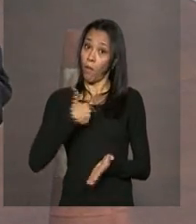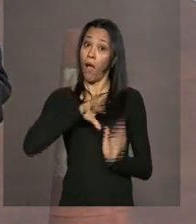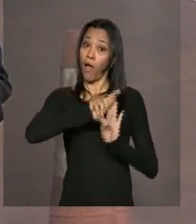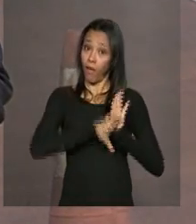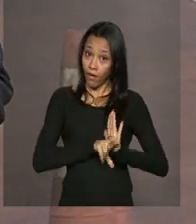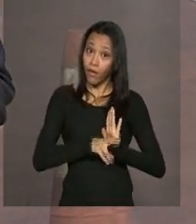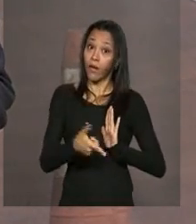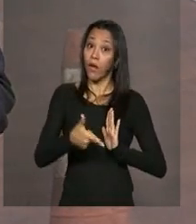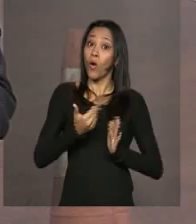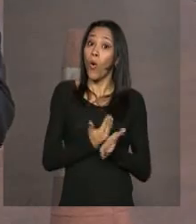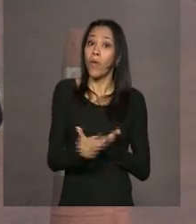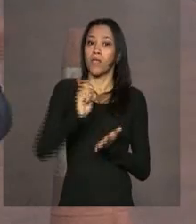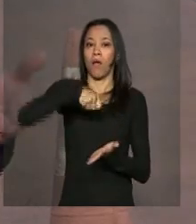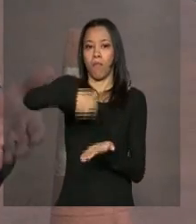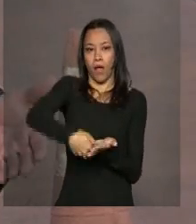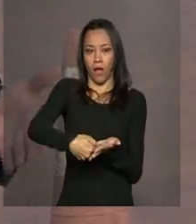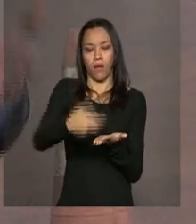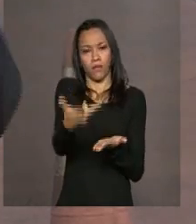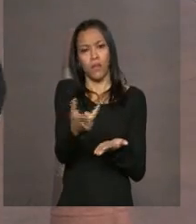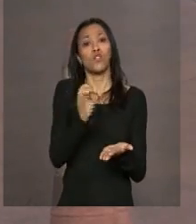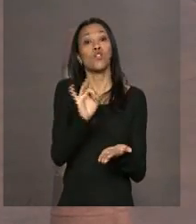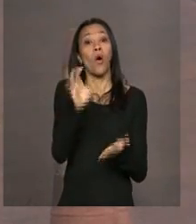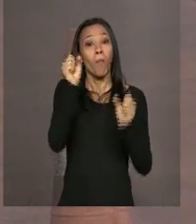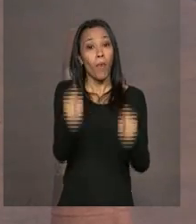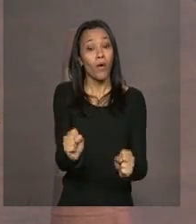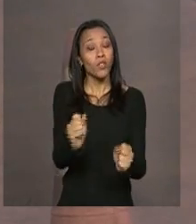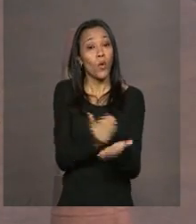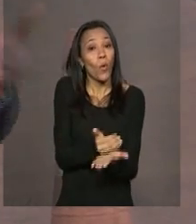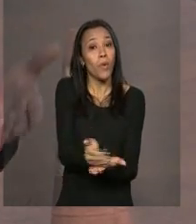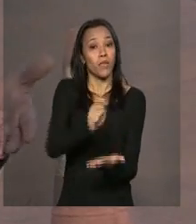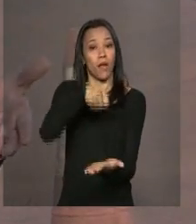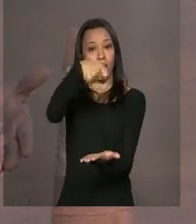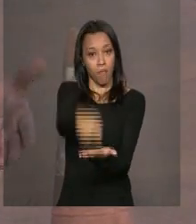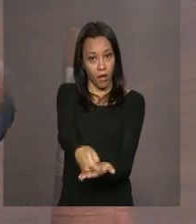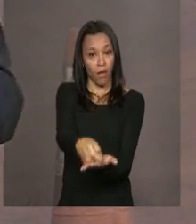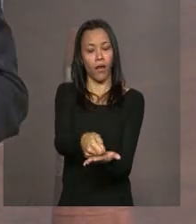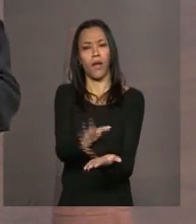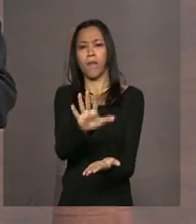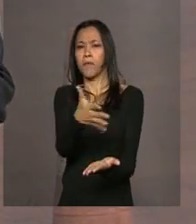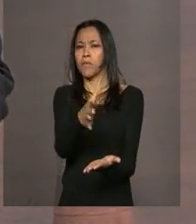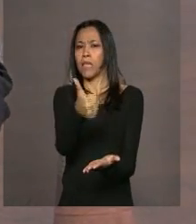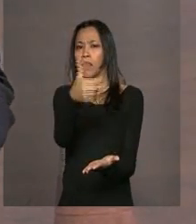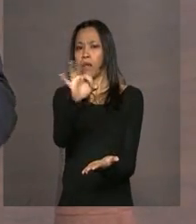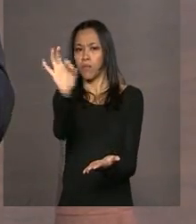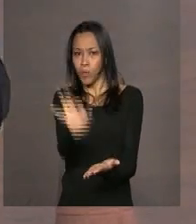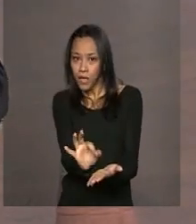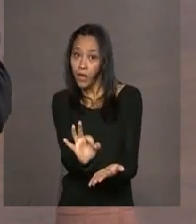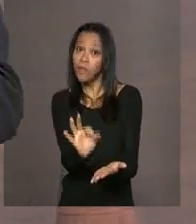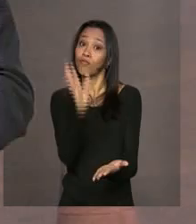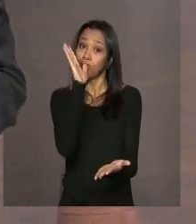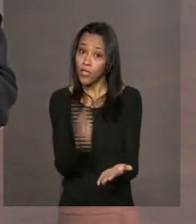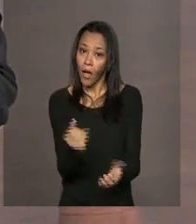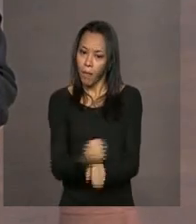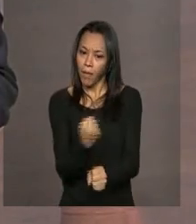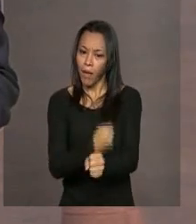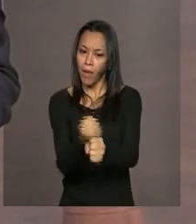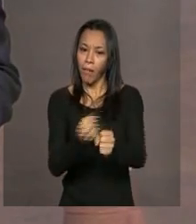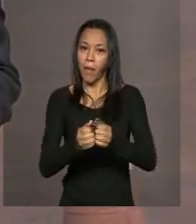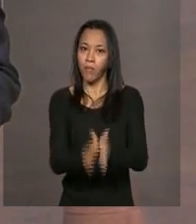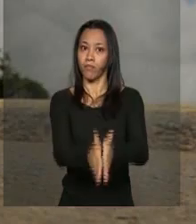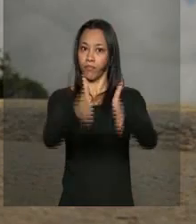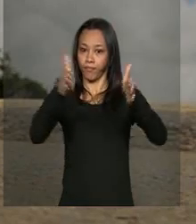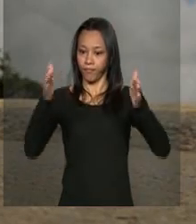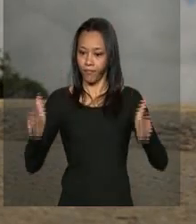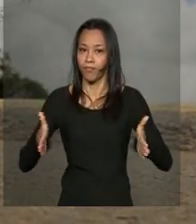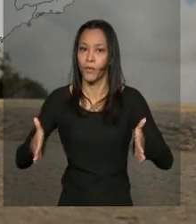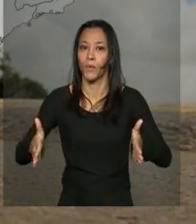eles começarem a pagar. A cobrança só pode ser feita quando pelo menos 10% da rodovia concedida for